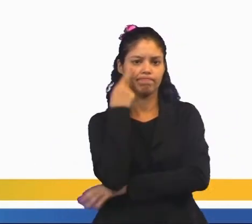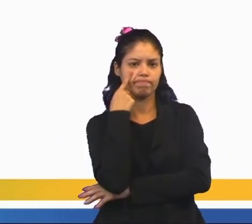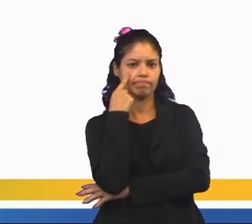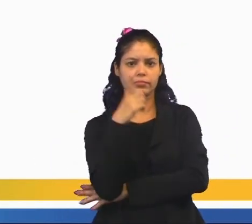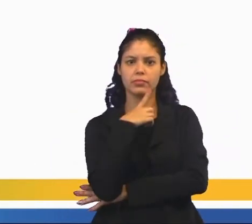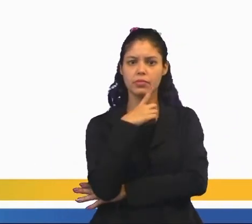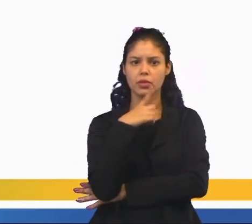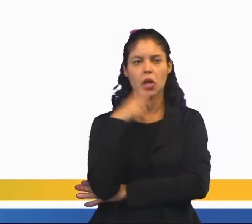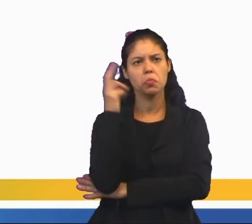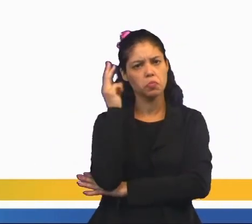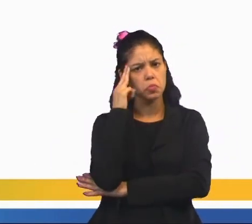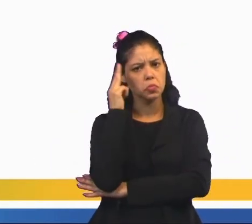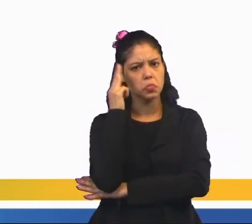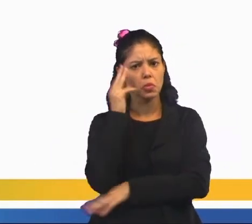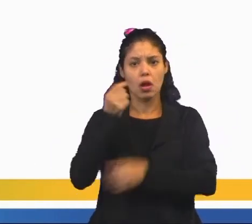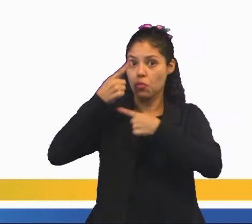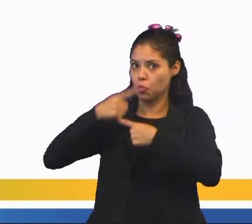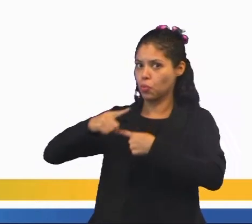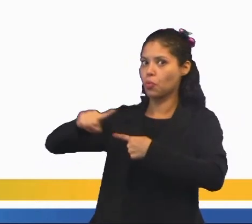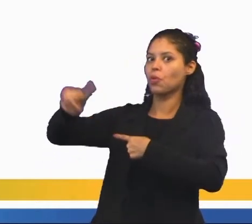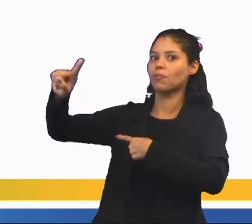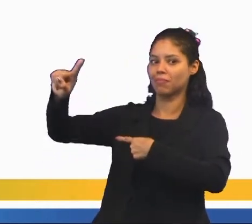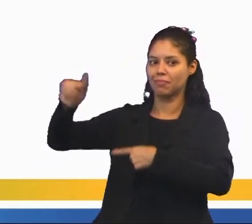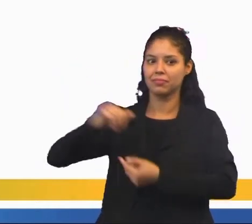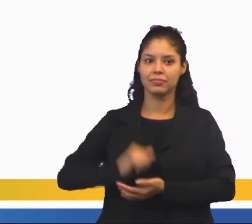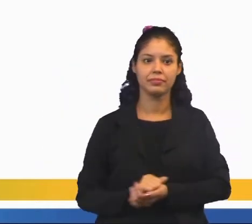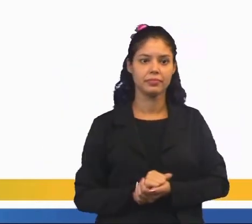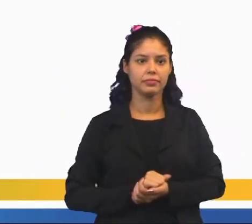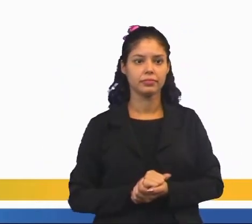Cara, tenho uma memória de elefante.